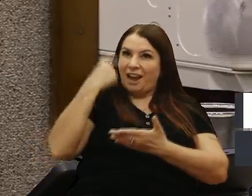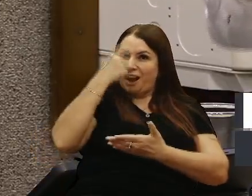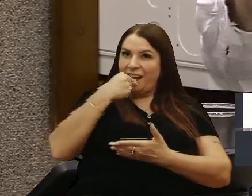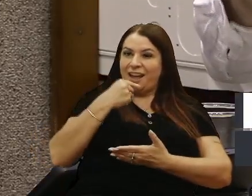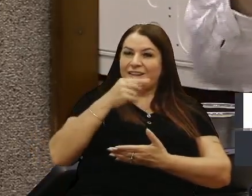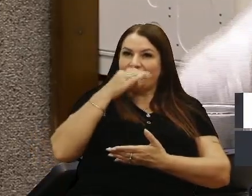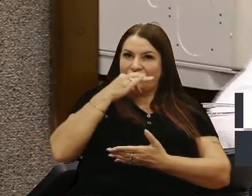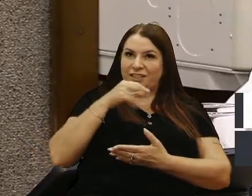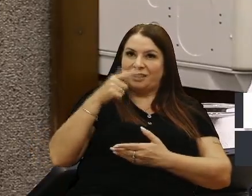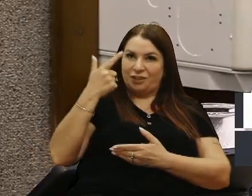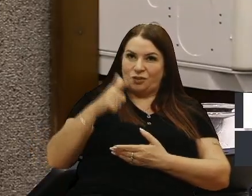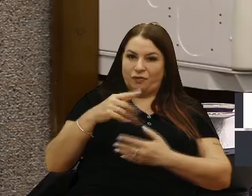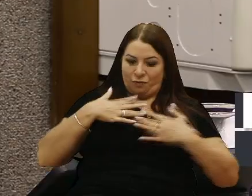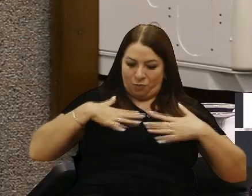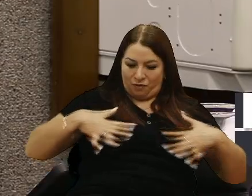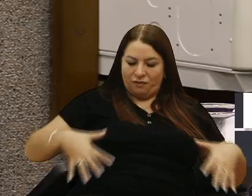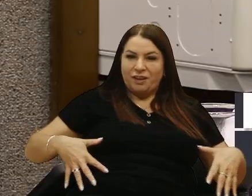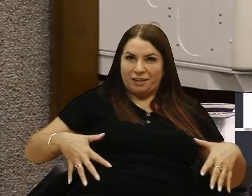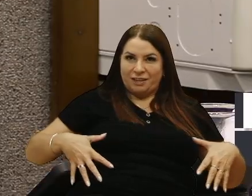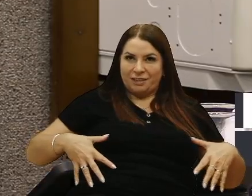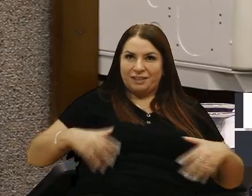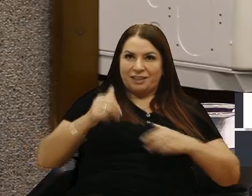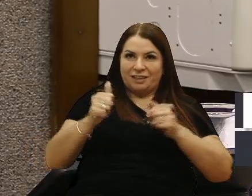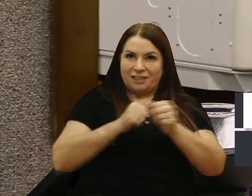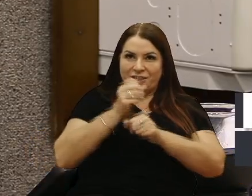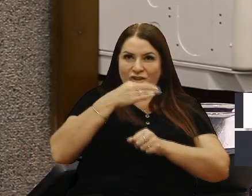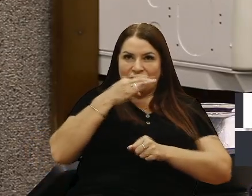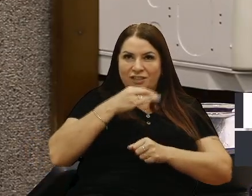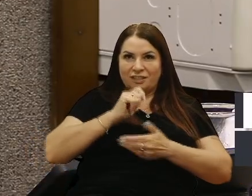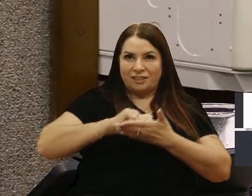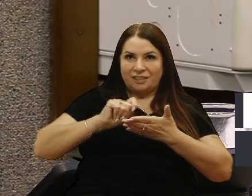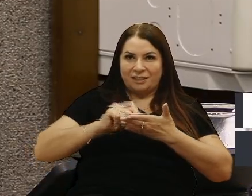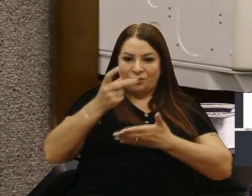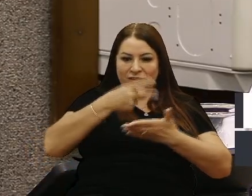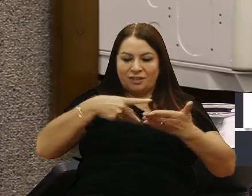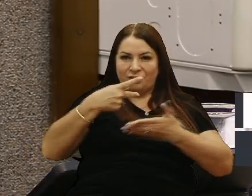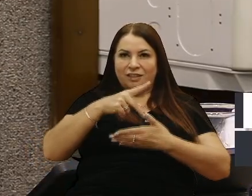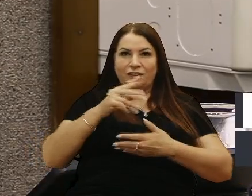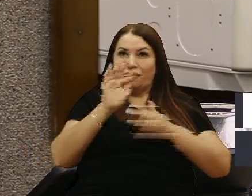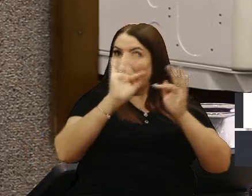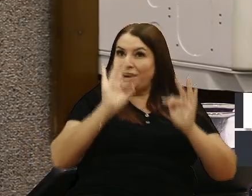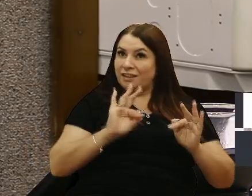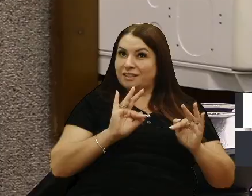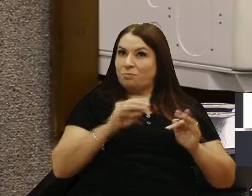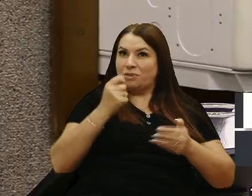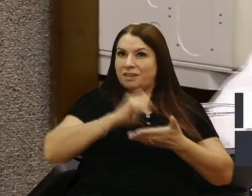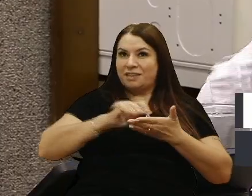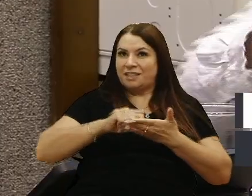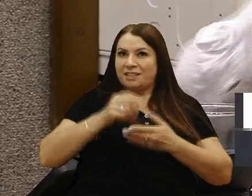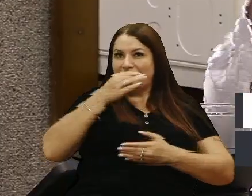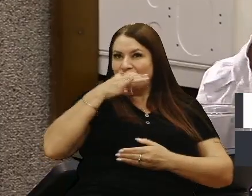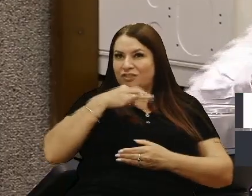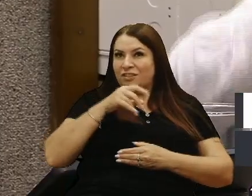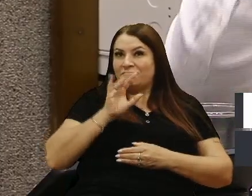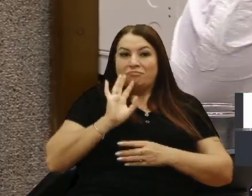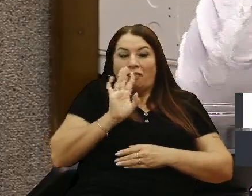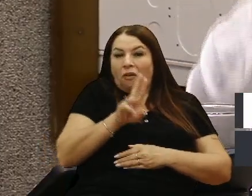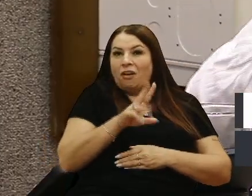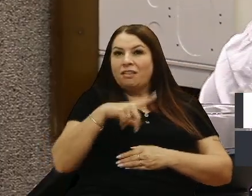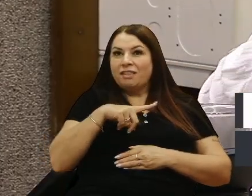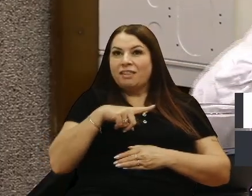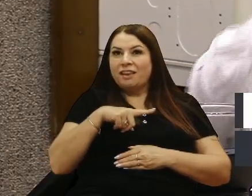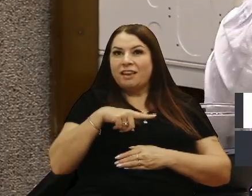vi novamente os uniformes do Revés da Caxias com a caligrafia dele, eu fiquei extremamente feliz. Porque não precisa ter escrito Caxias do Sul. É simplesmente, tendo